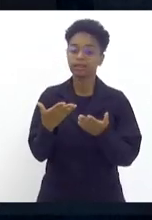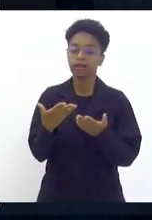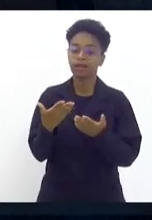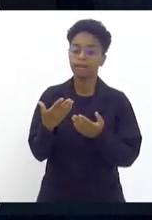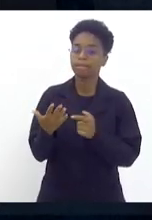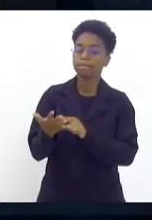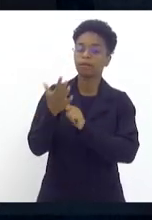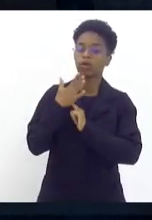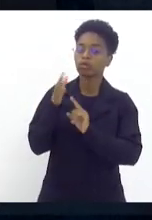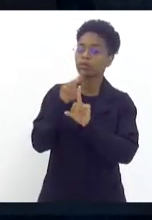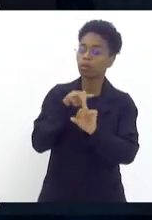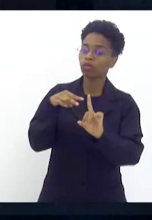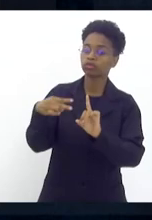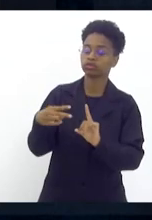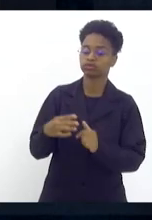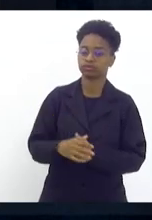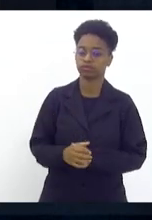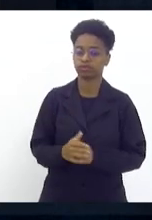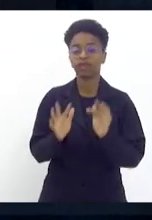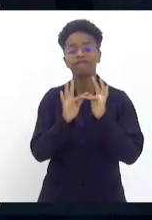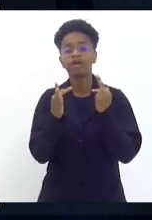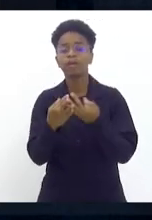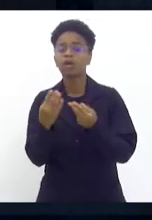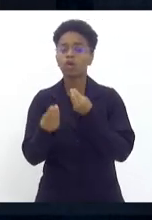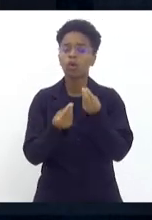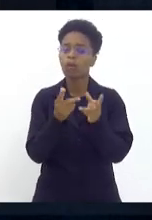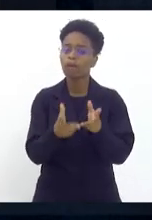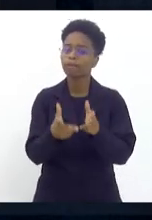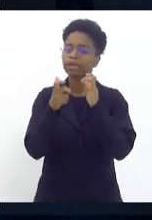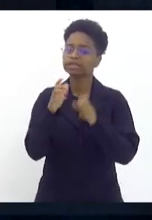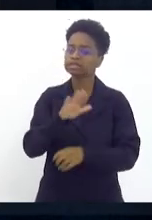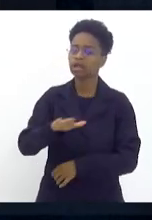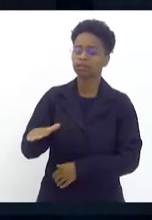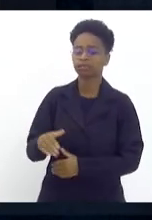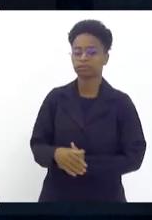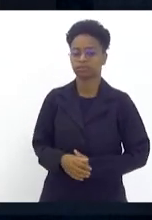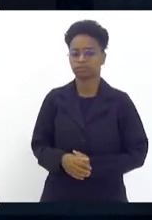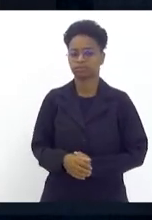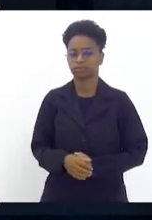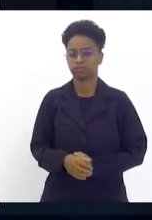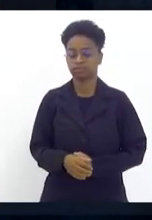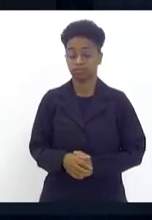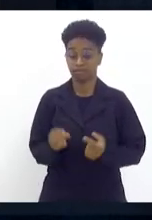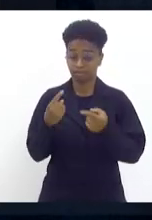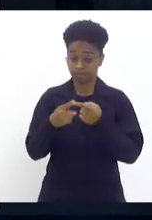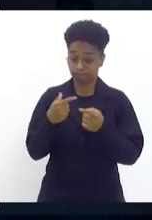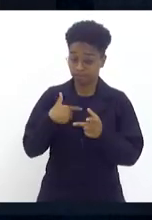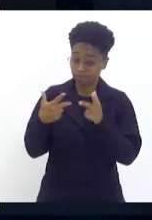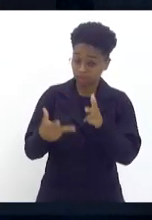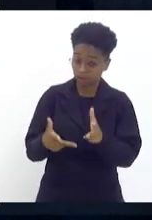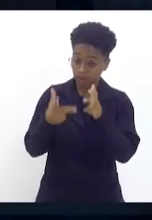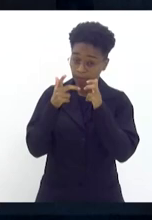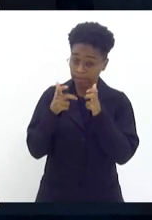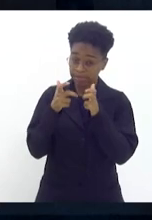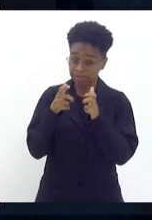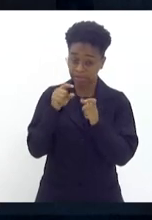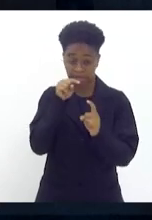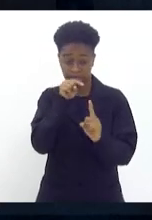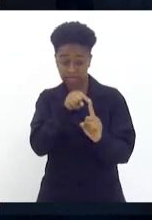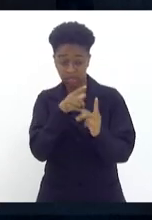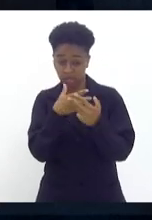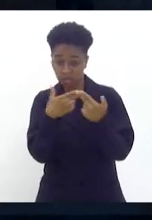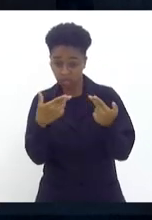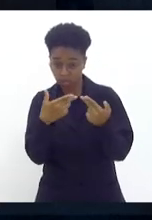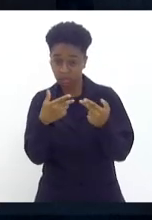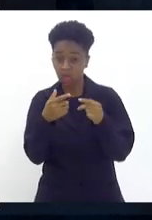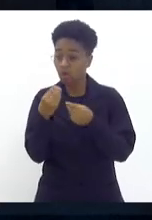seu ponto de vista. Família, como você enxerga o seu filho? Porque eu estou enxergando... Por esse lado aqui, como é que